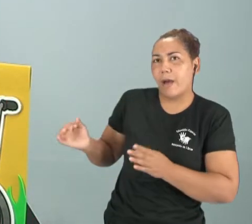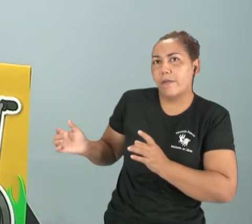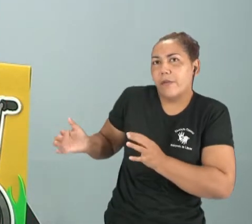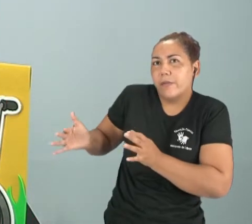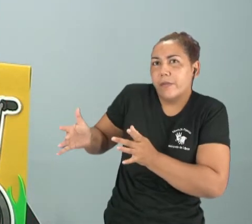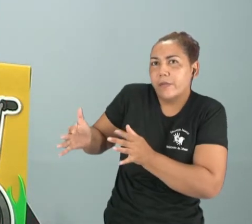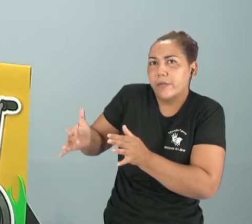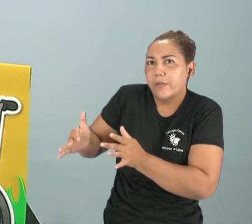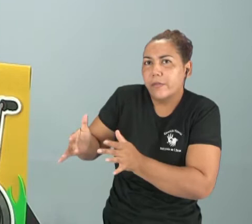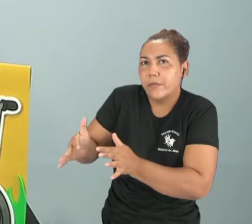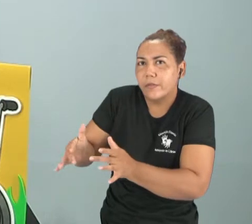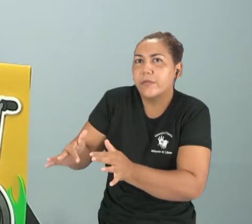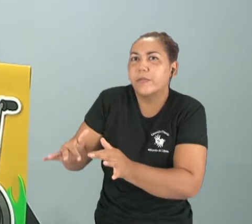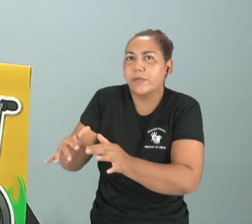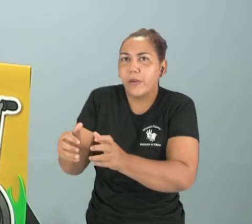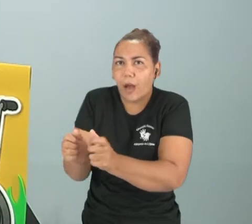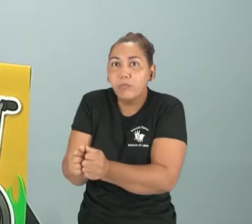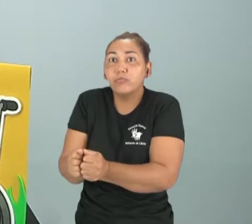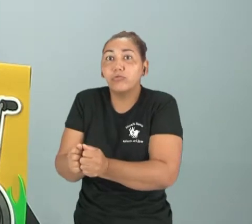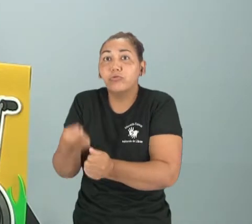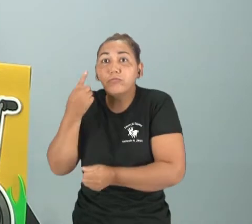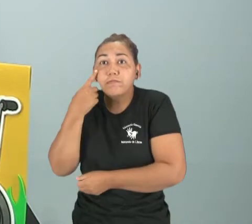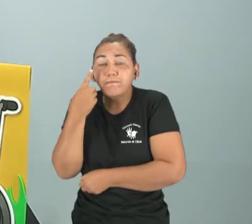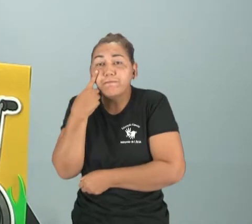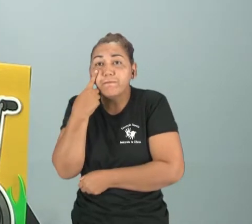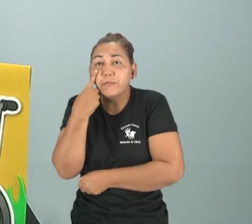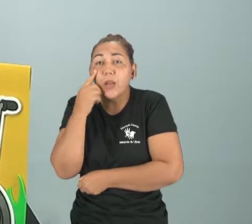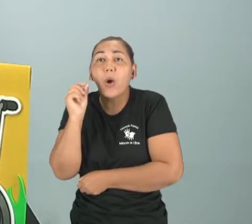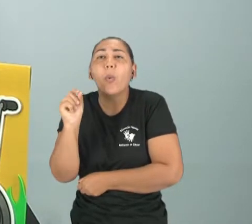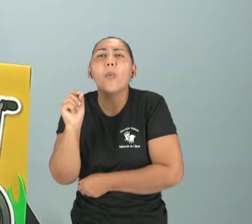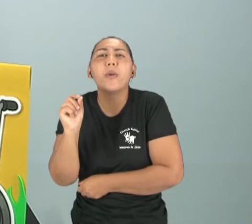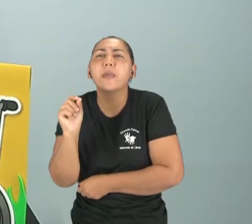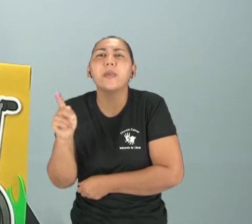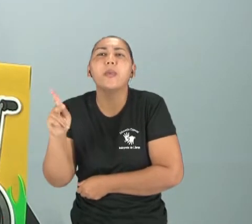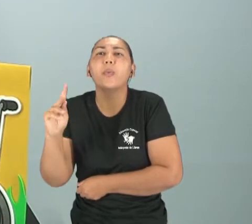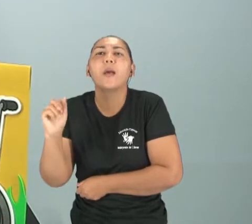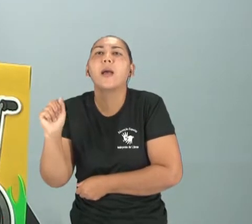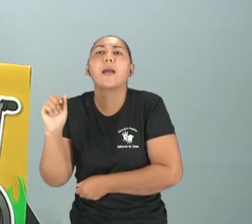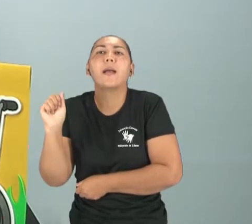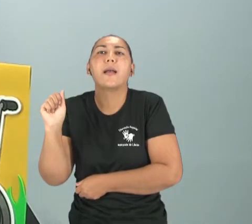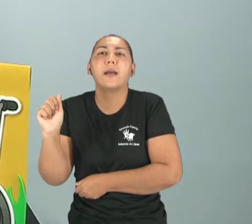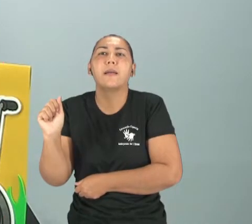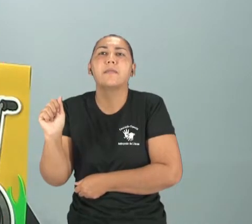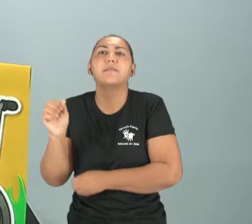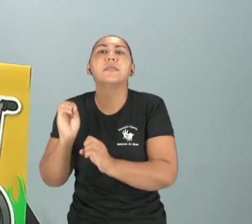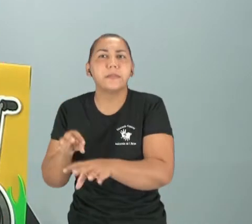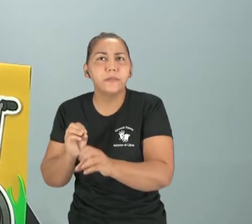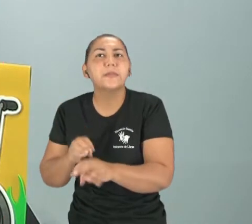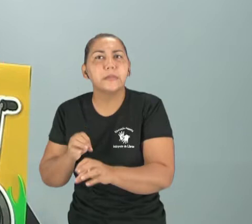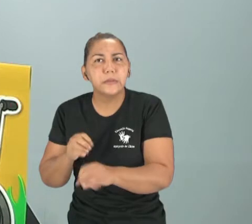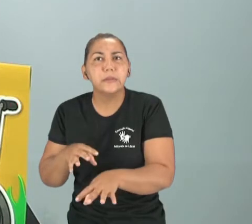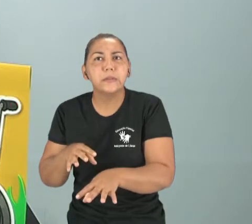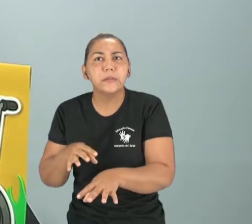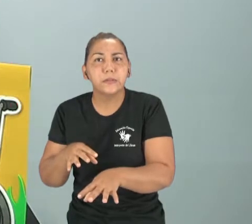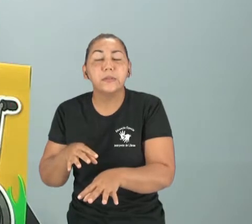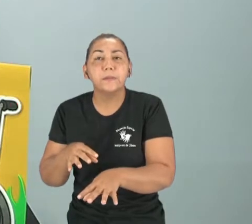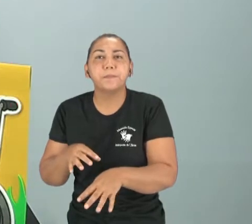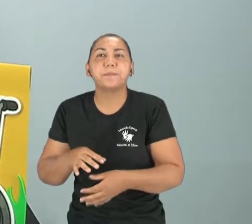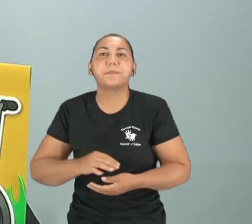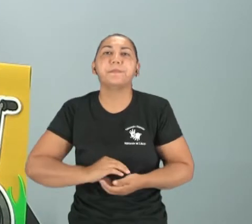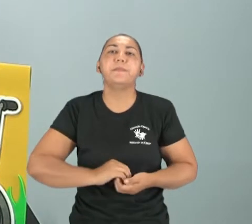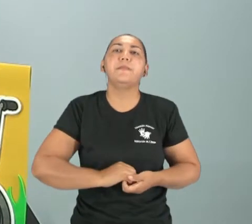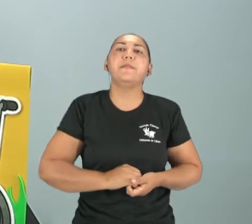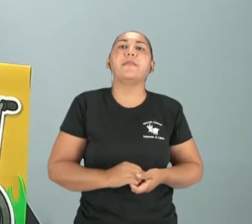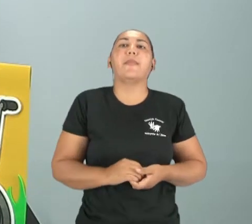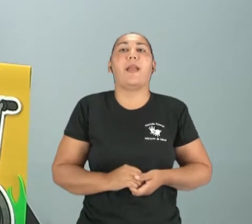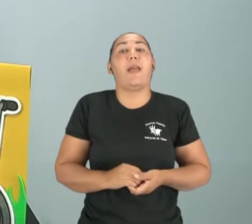perto, e ver o que o Kaká estava ensinando. E nisso, o Kaká